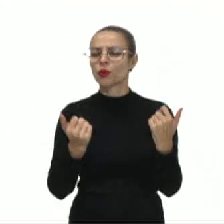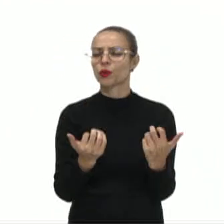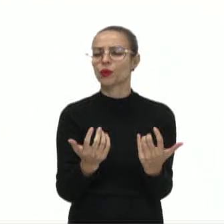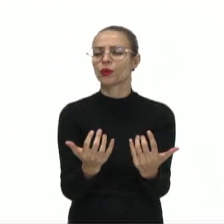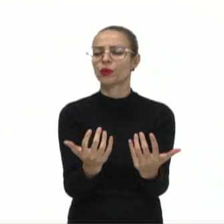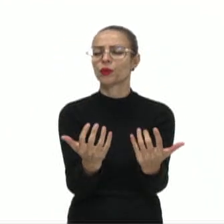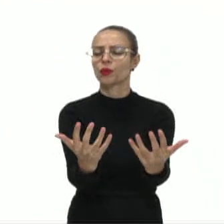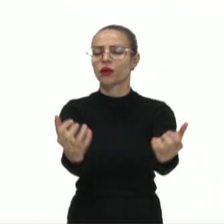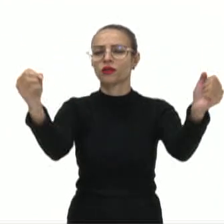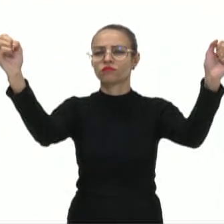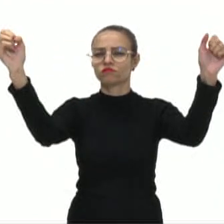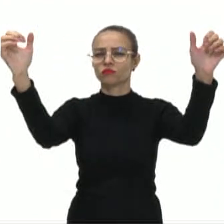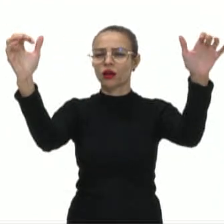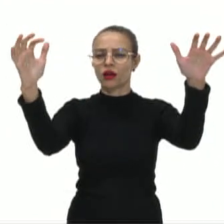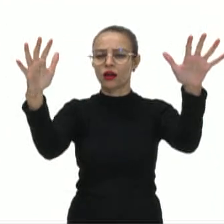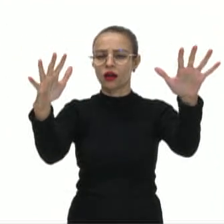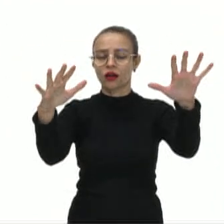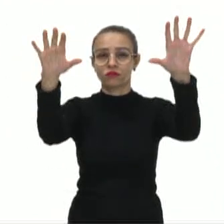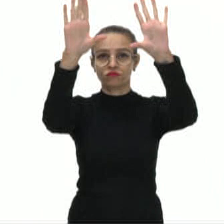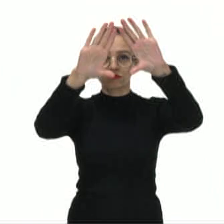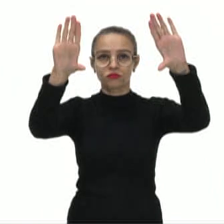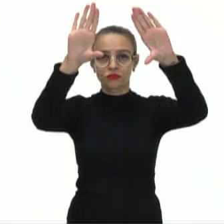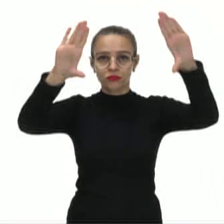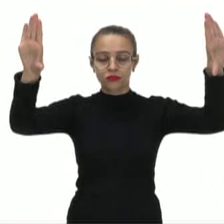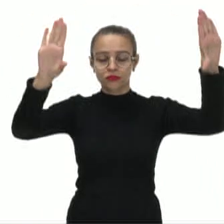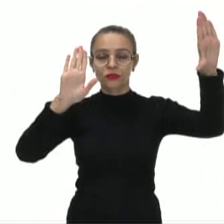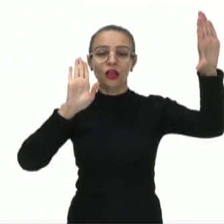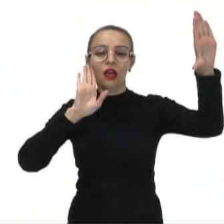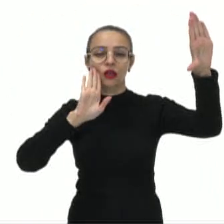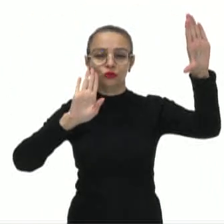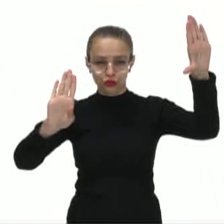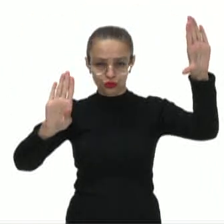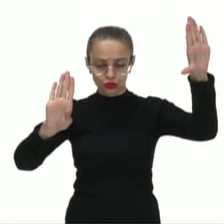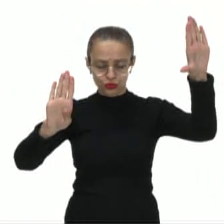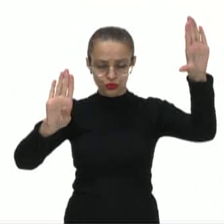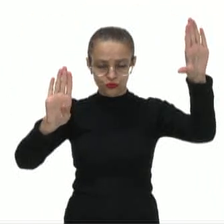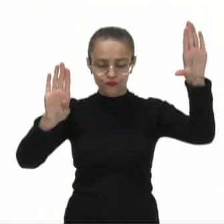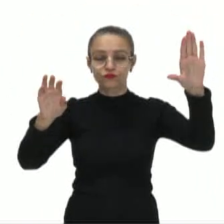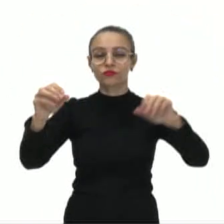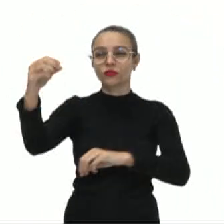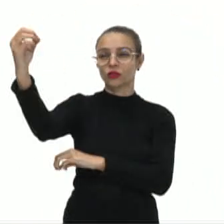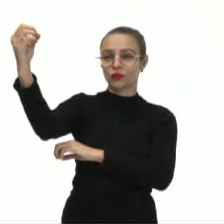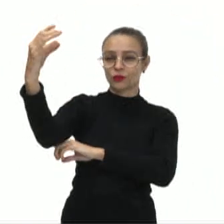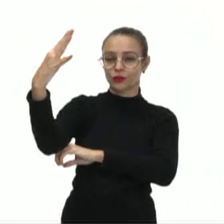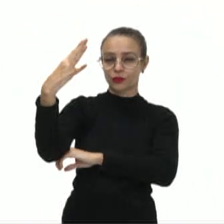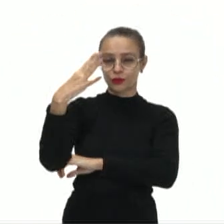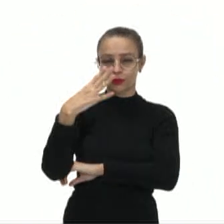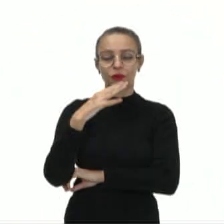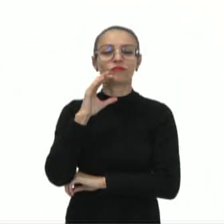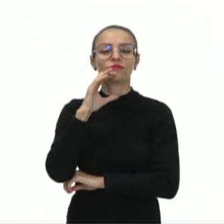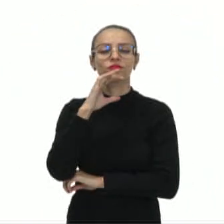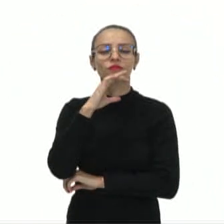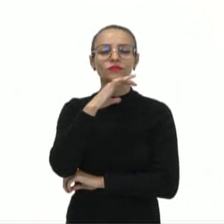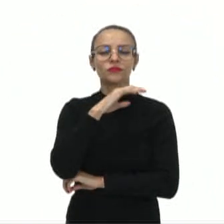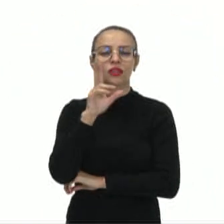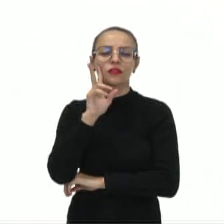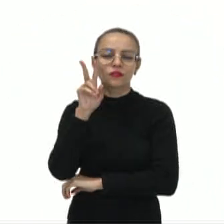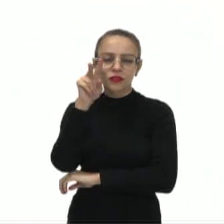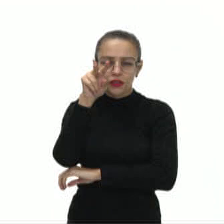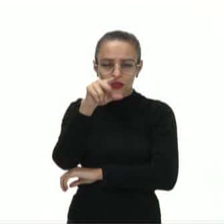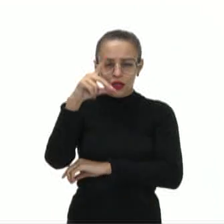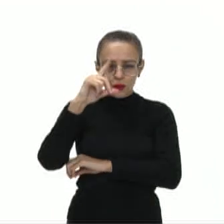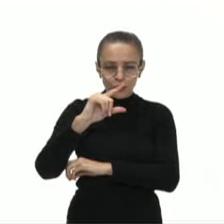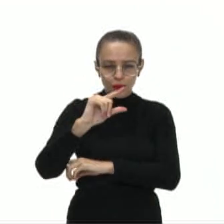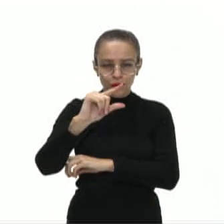jaz luminoso sob o azul poderoso e limpo, e como aquece numa ardência leve que na vista se